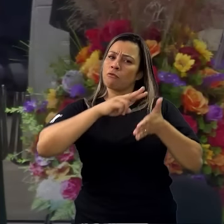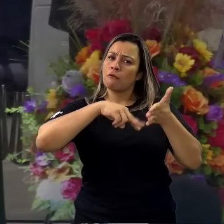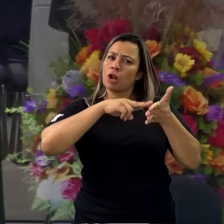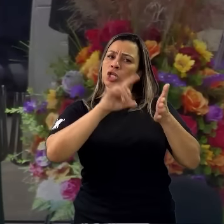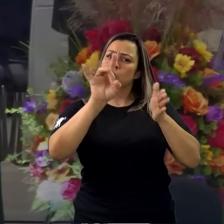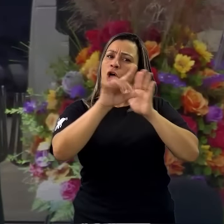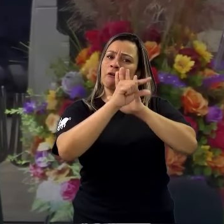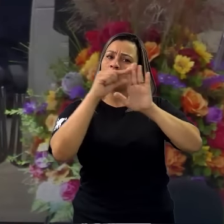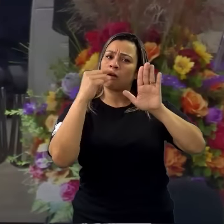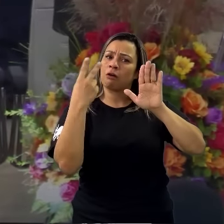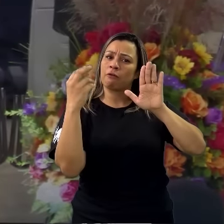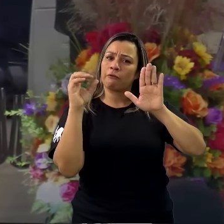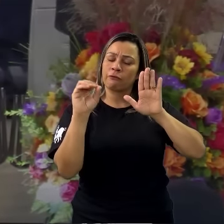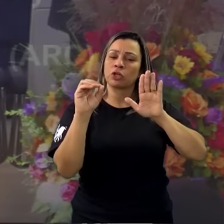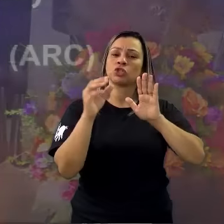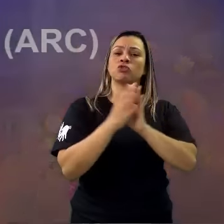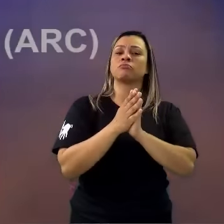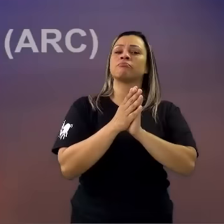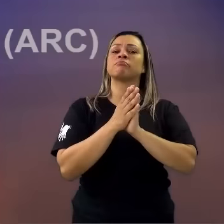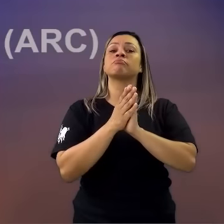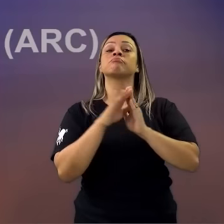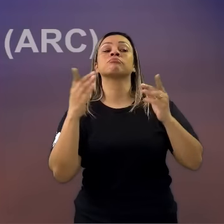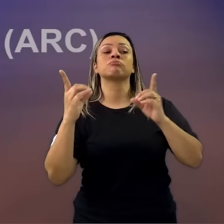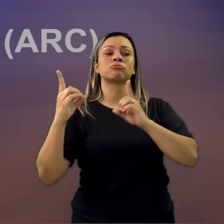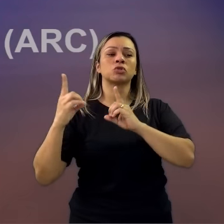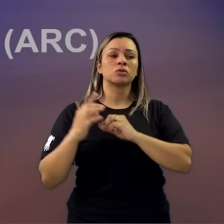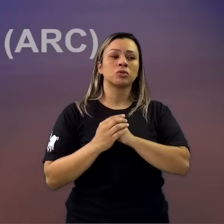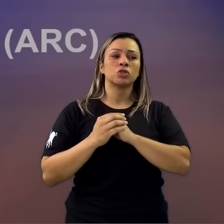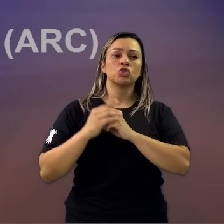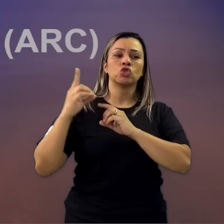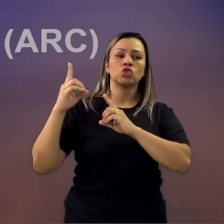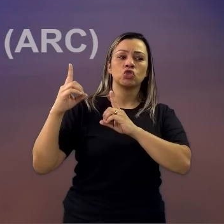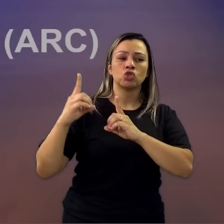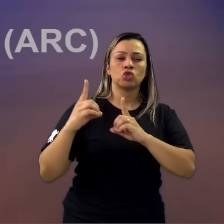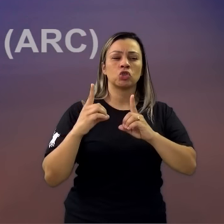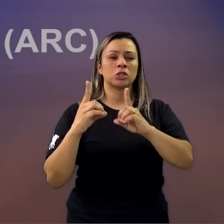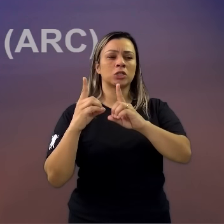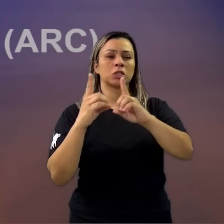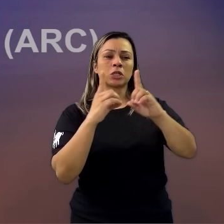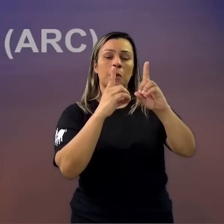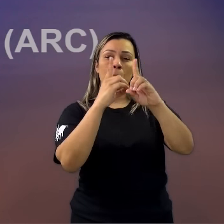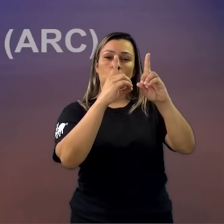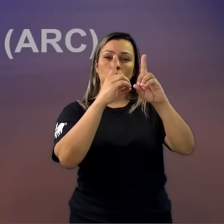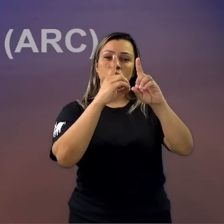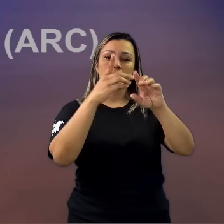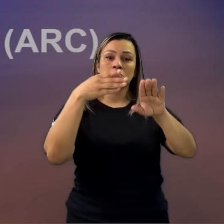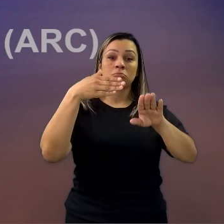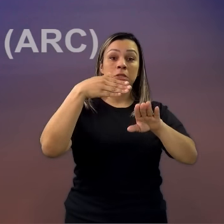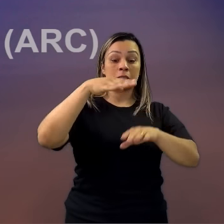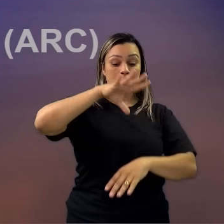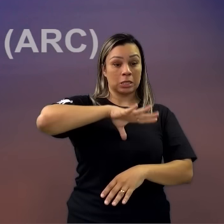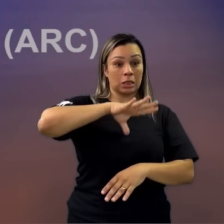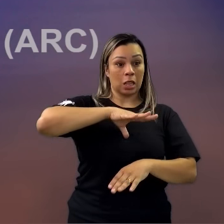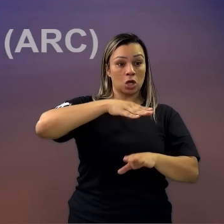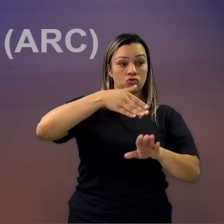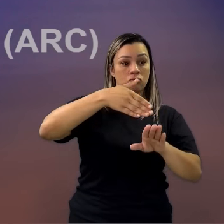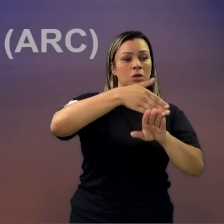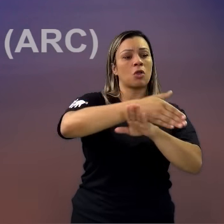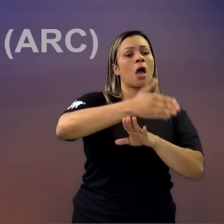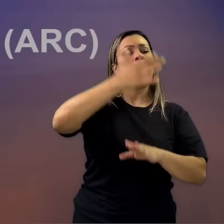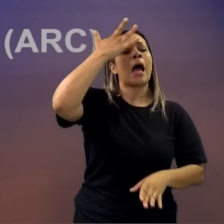20 por causa do horário diz assim mais rodeando os discípulos levantou-se e entrou na cidade e no dia